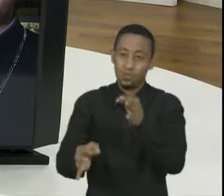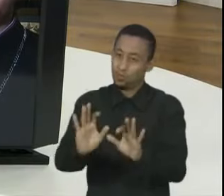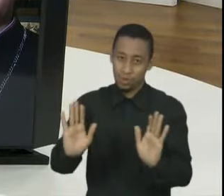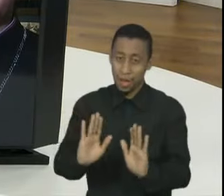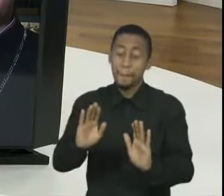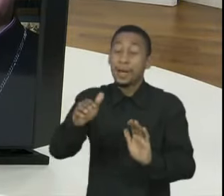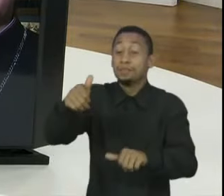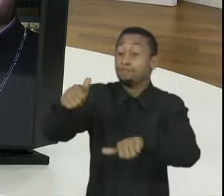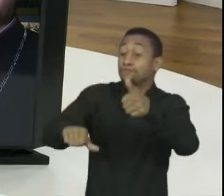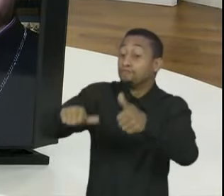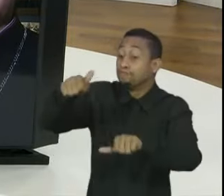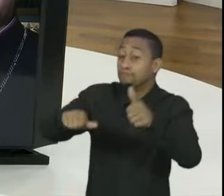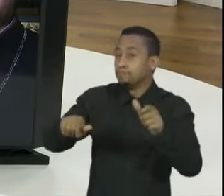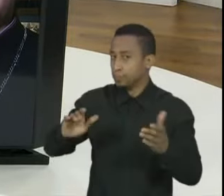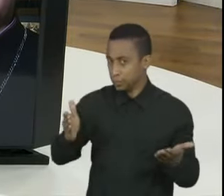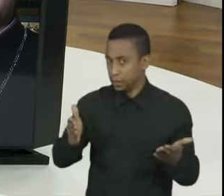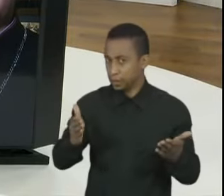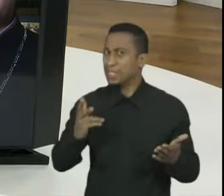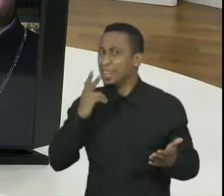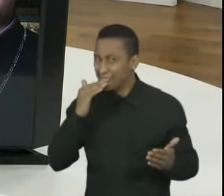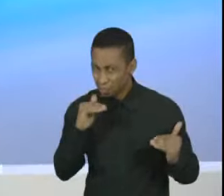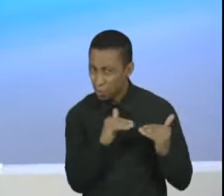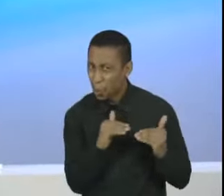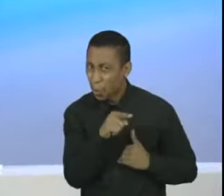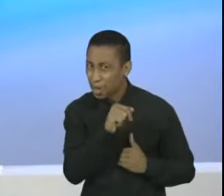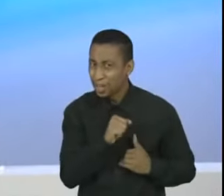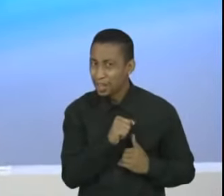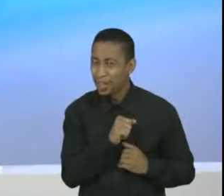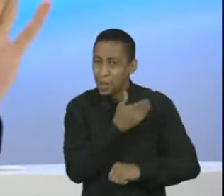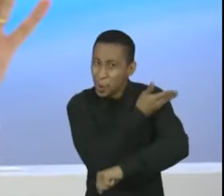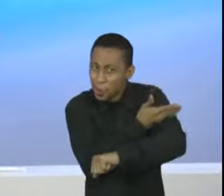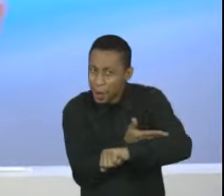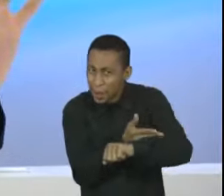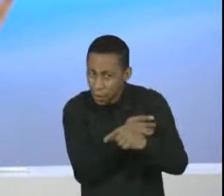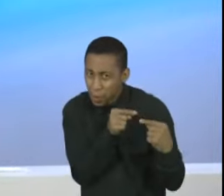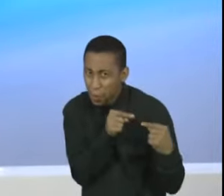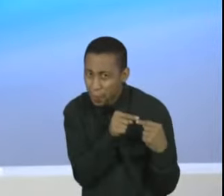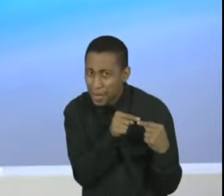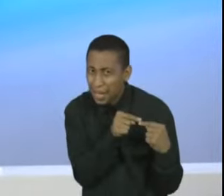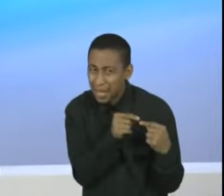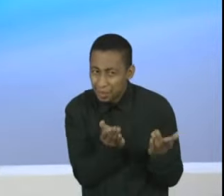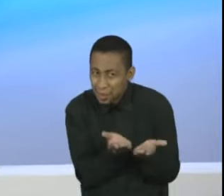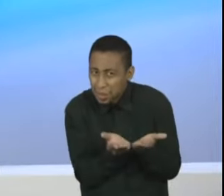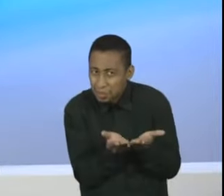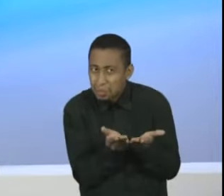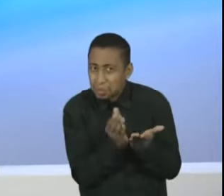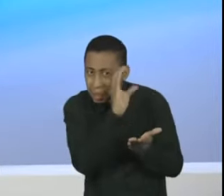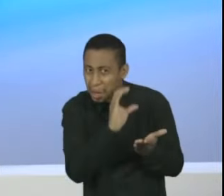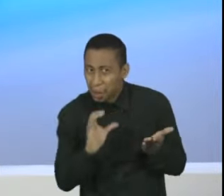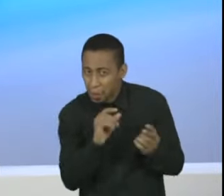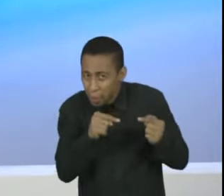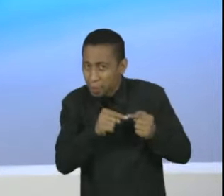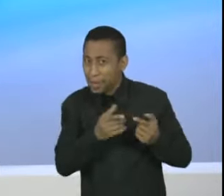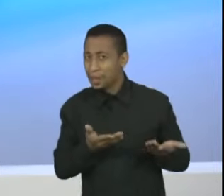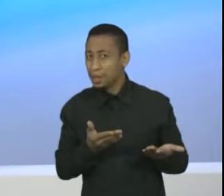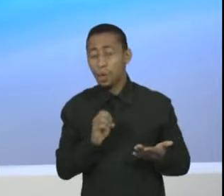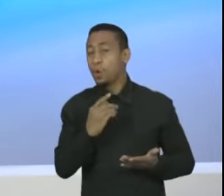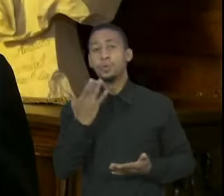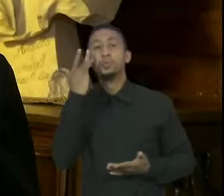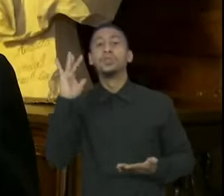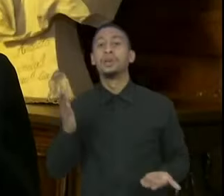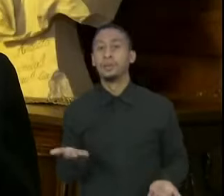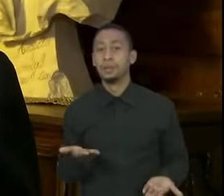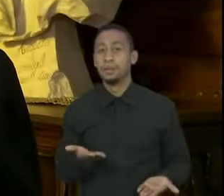análise alguma concordância nesse comportamento com o cristianismo ou eu não entendo mais nada de cristianismo Júlio